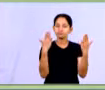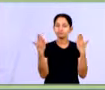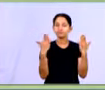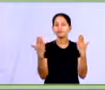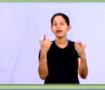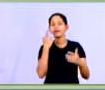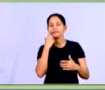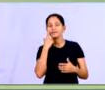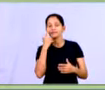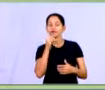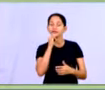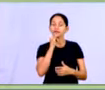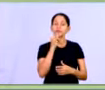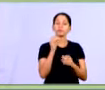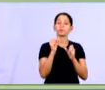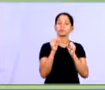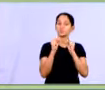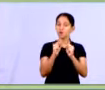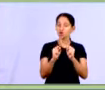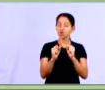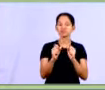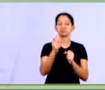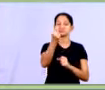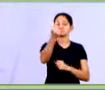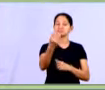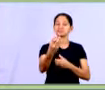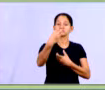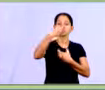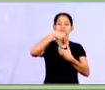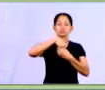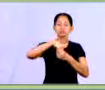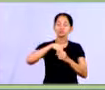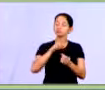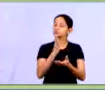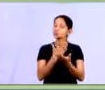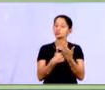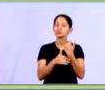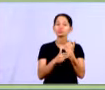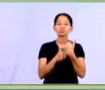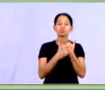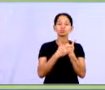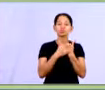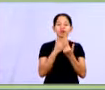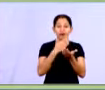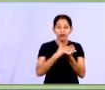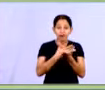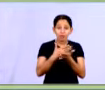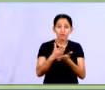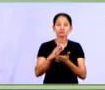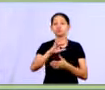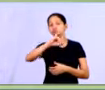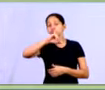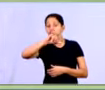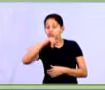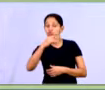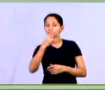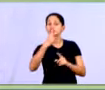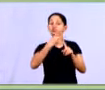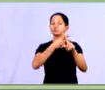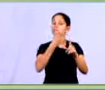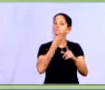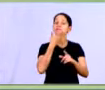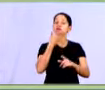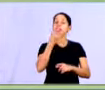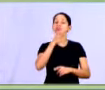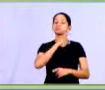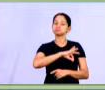anos e meio, meu negócio vai ter devolvido meu dinheiro para minha mão de novo e vai estar começando a dar retorno, né? Que é esse momento aí,